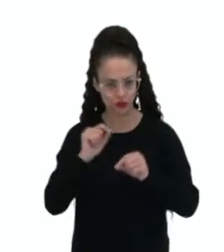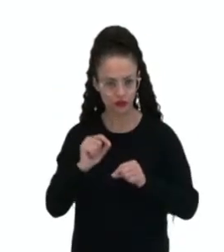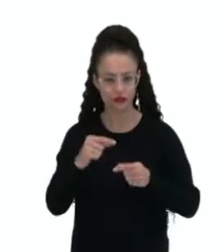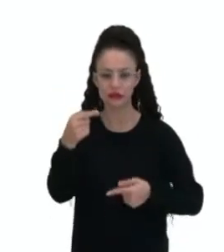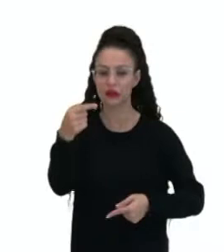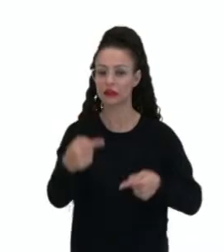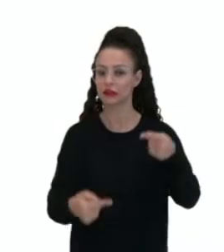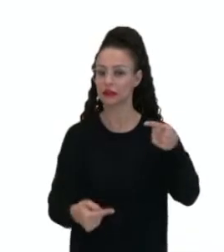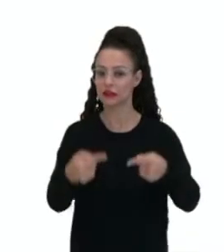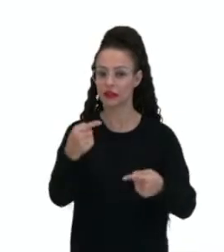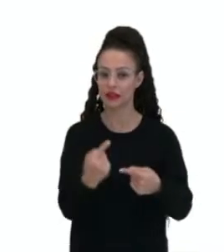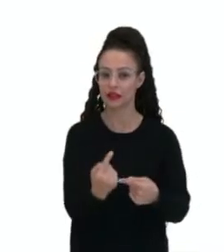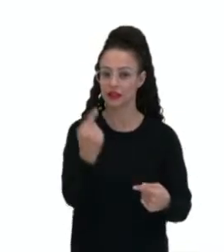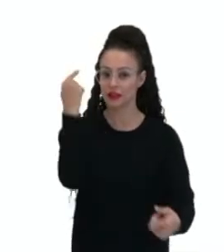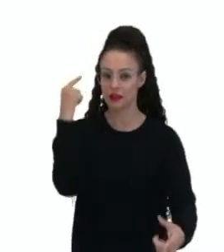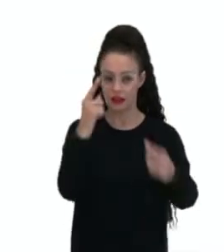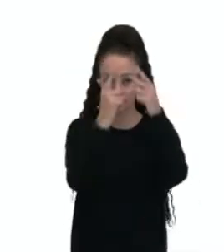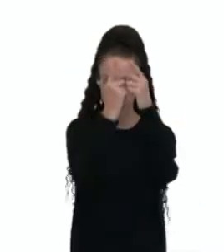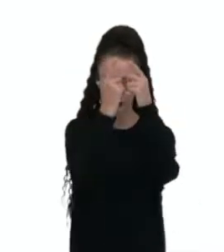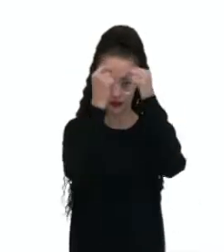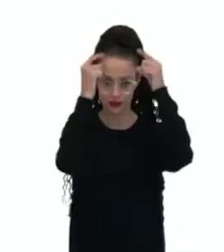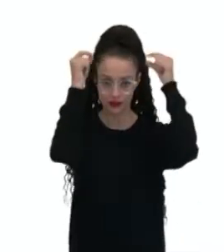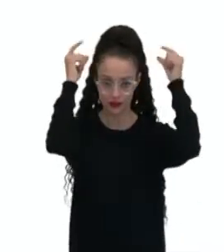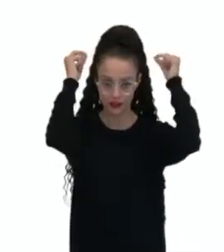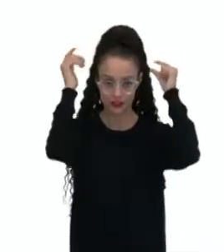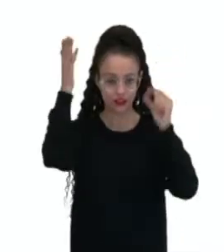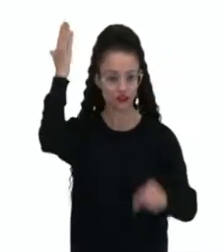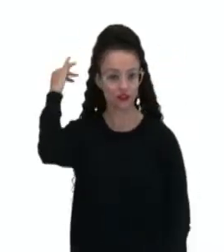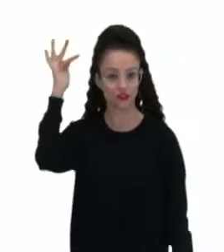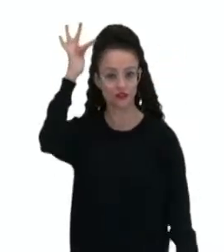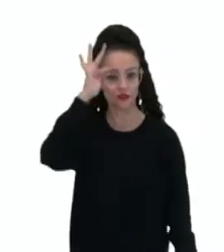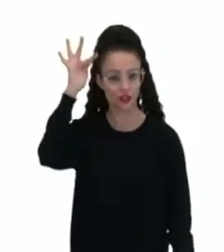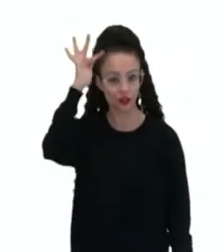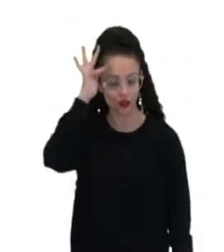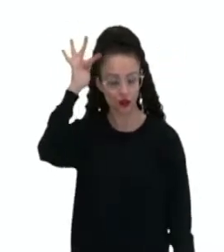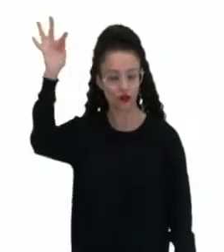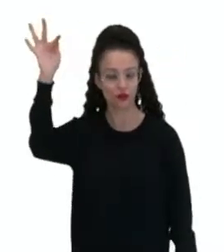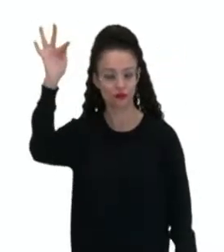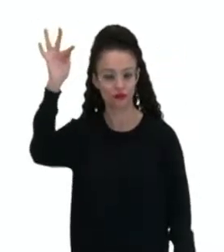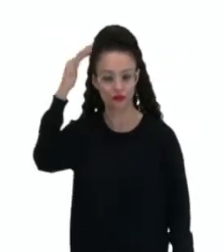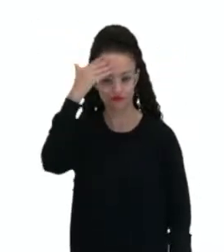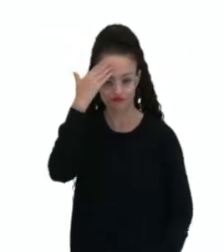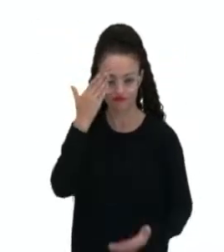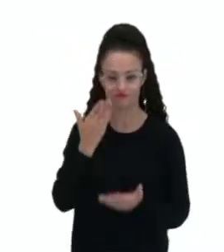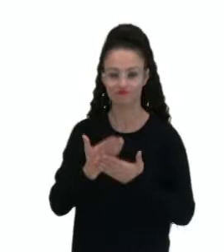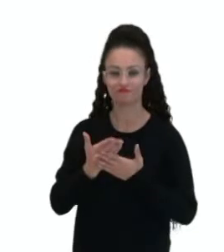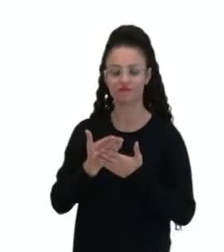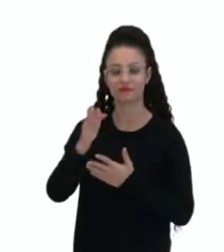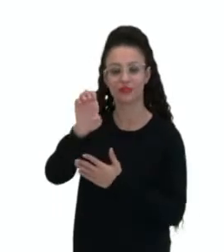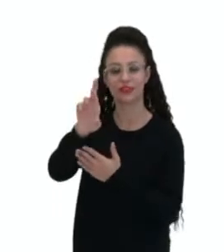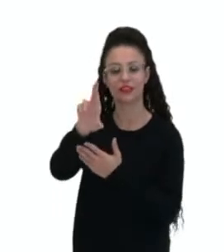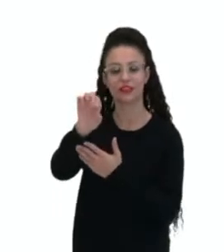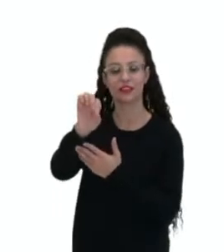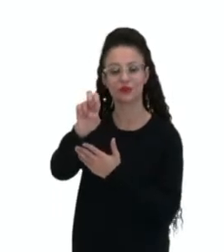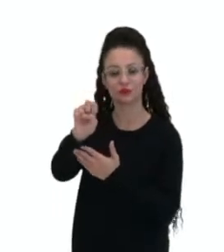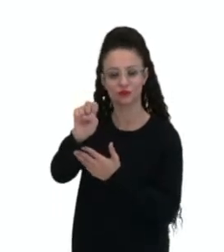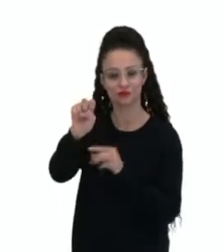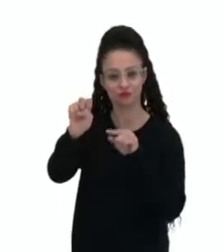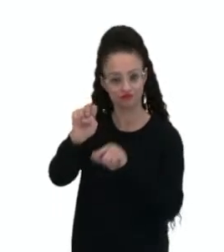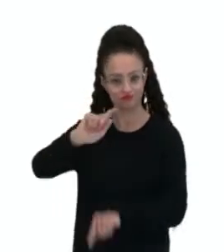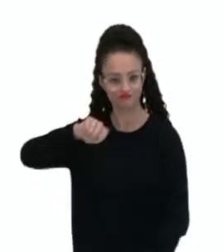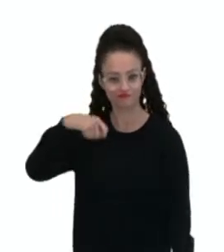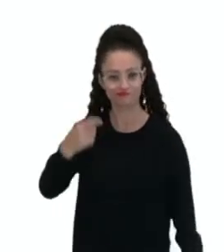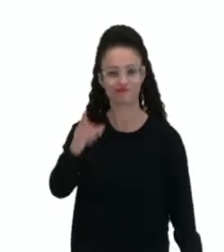debates desde a Grécia Antiga, quando filósofos se renderam a Eros, o deus do amor,